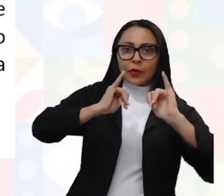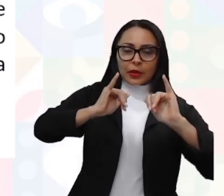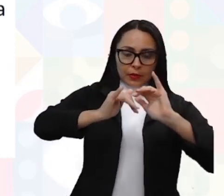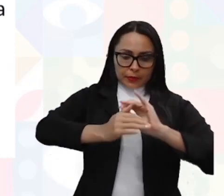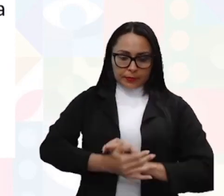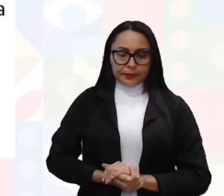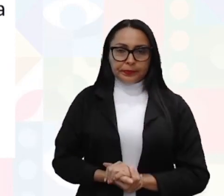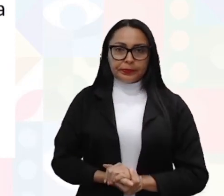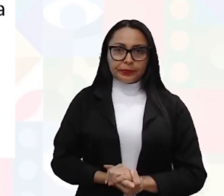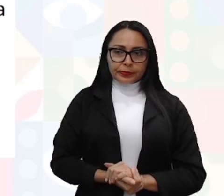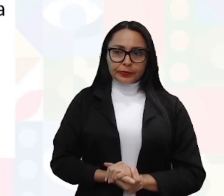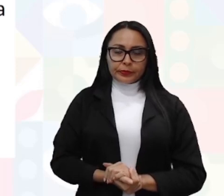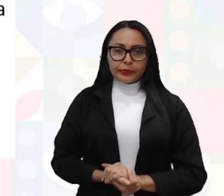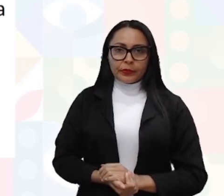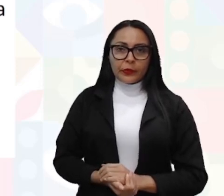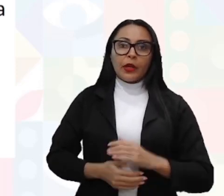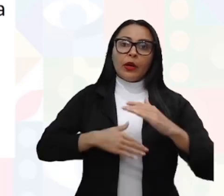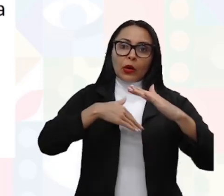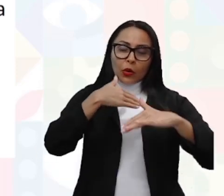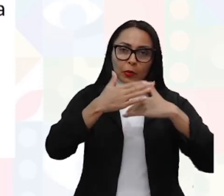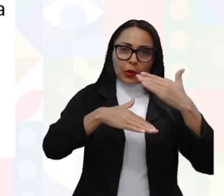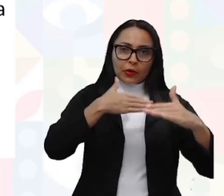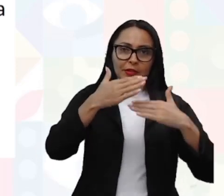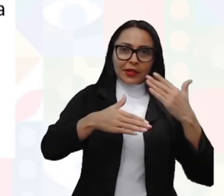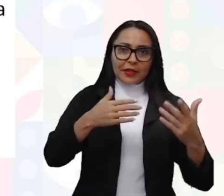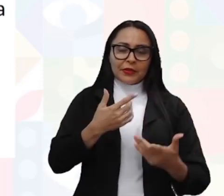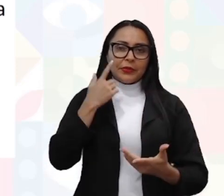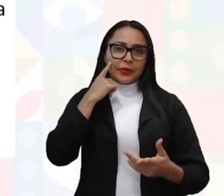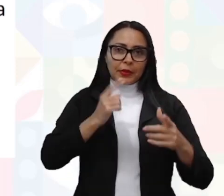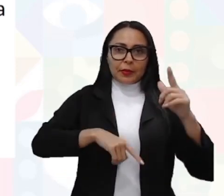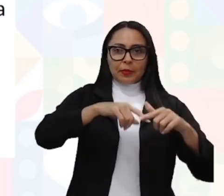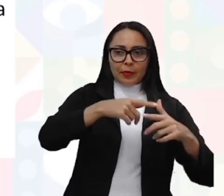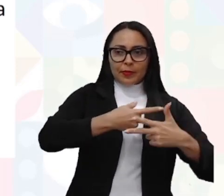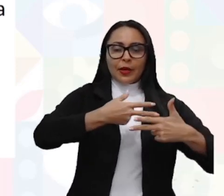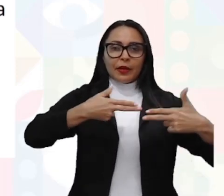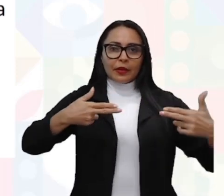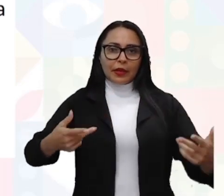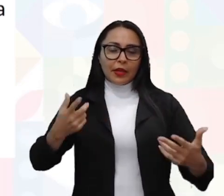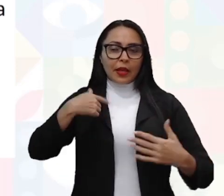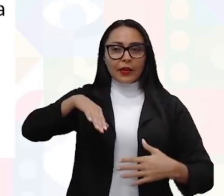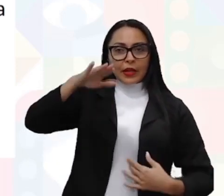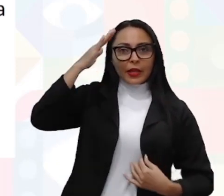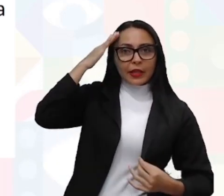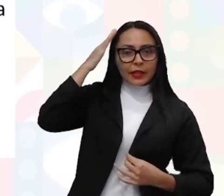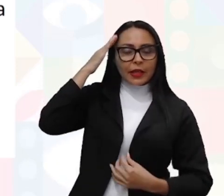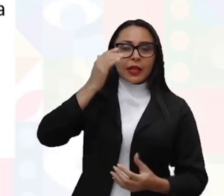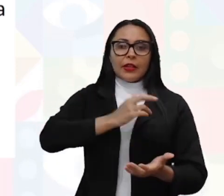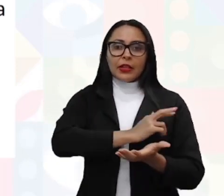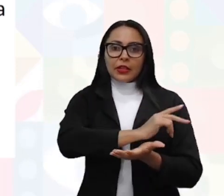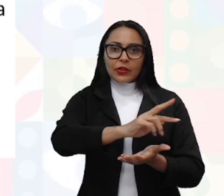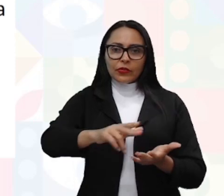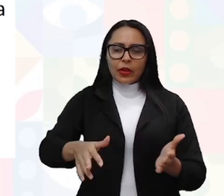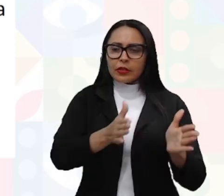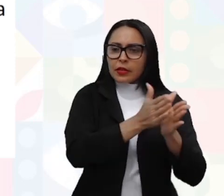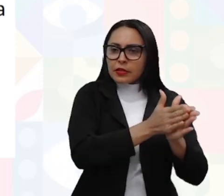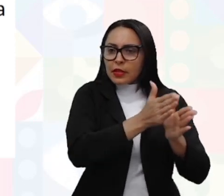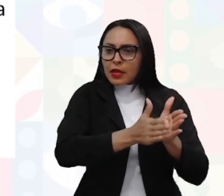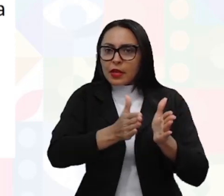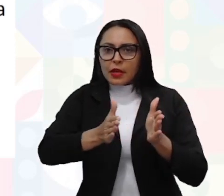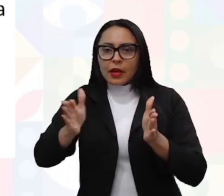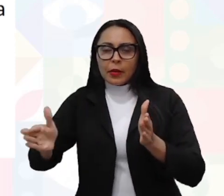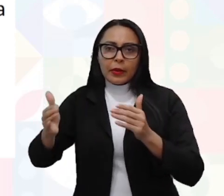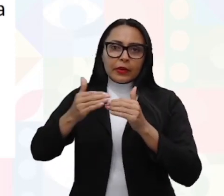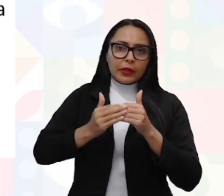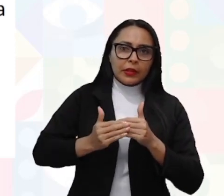necessárias. O processo de expedição de matérias-primas compreende as diversas etapas que se